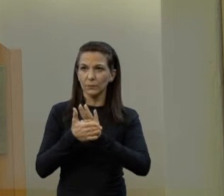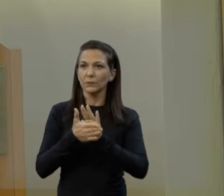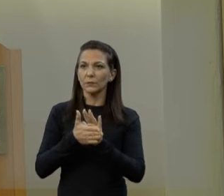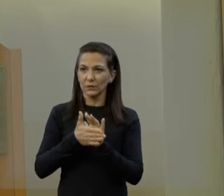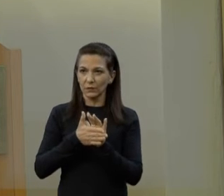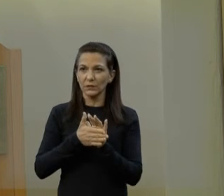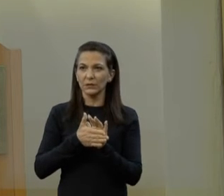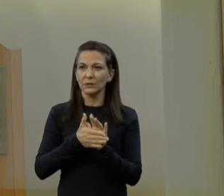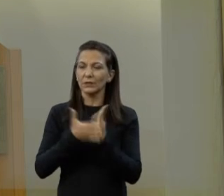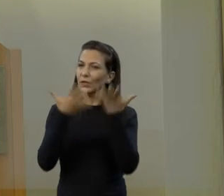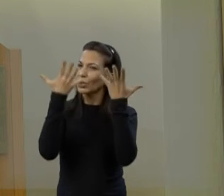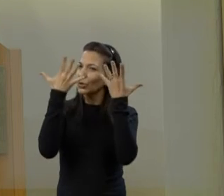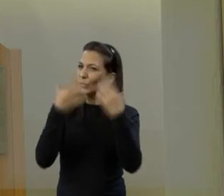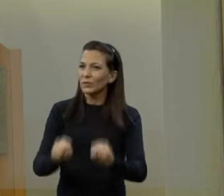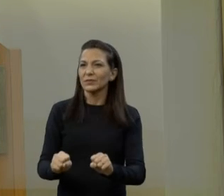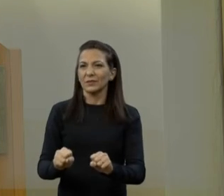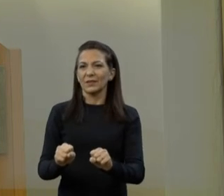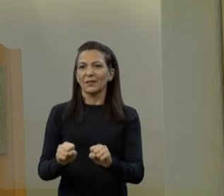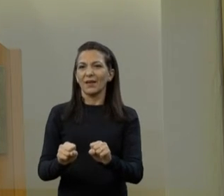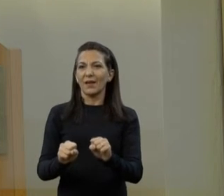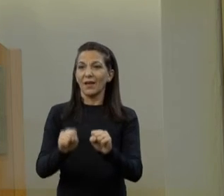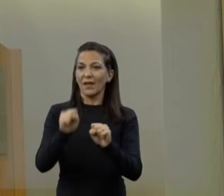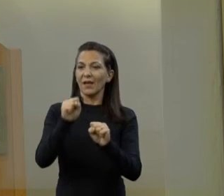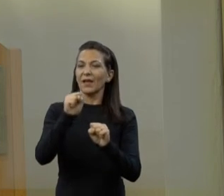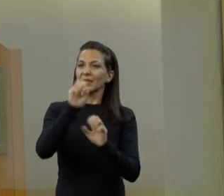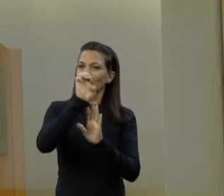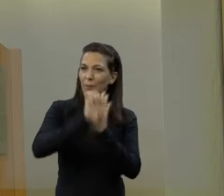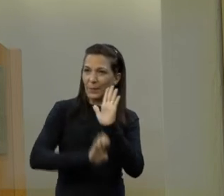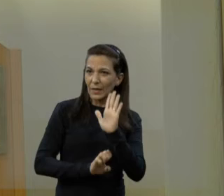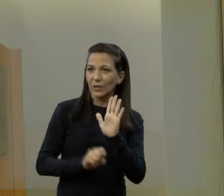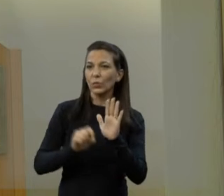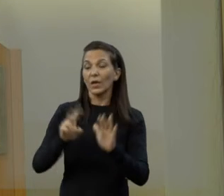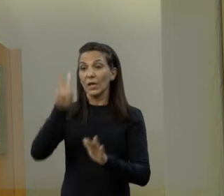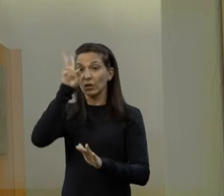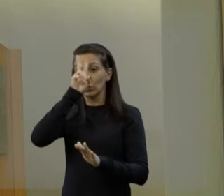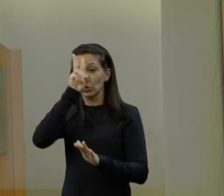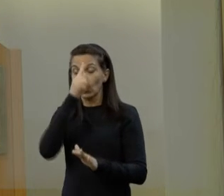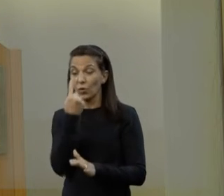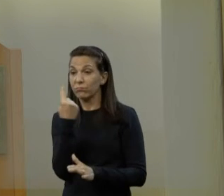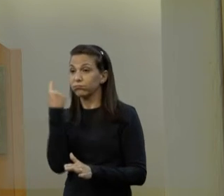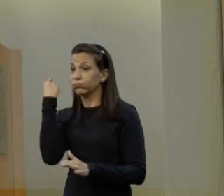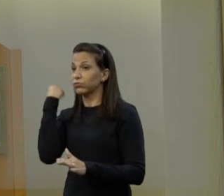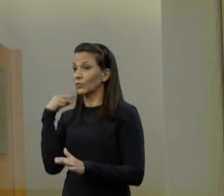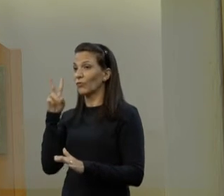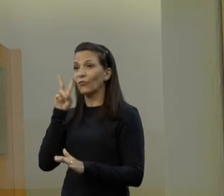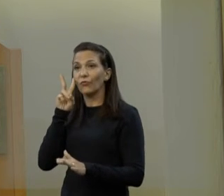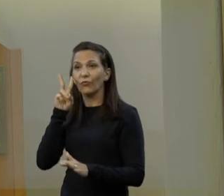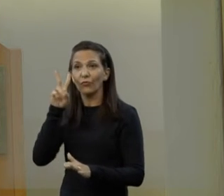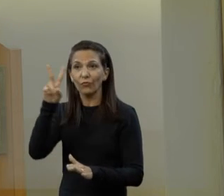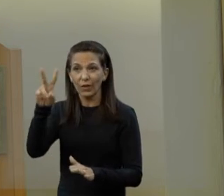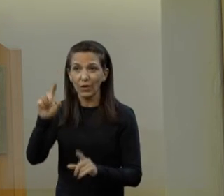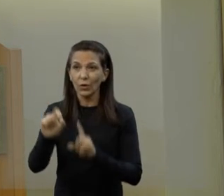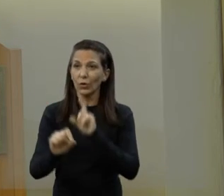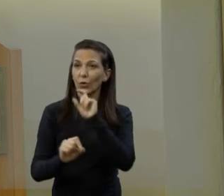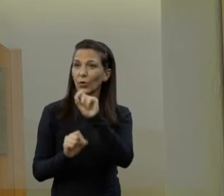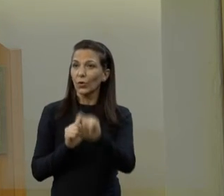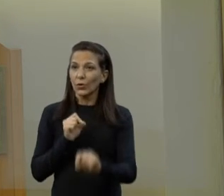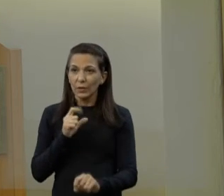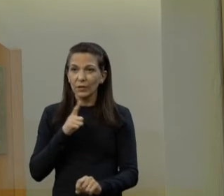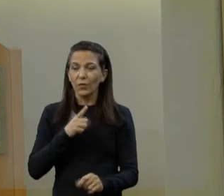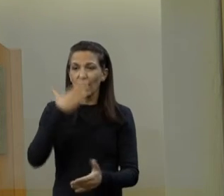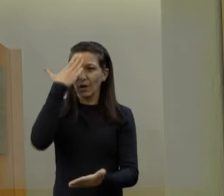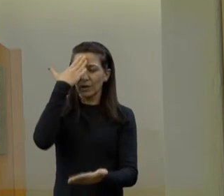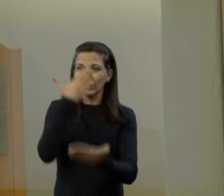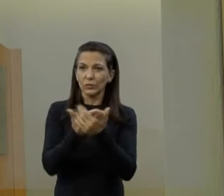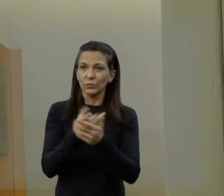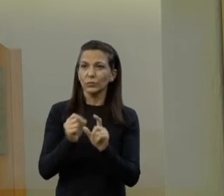então negar essa e venda é revisitar a história recontá-la da maneira pro positiva e bonita porque a minha